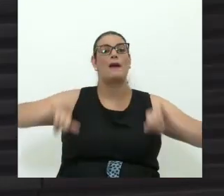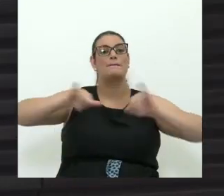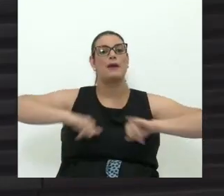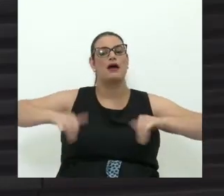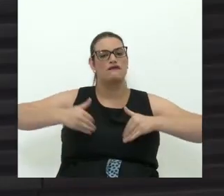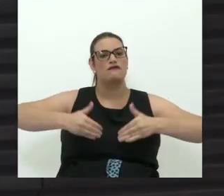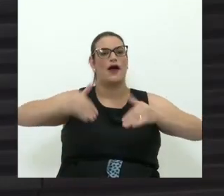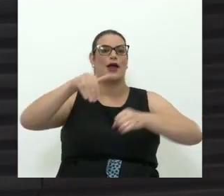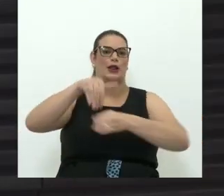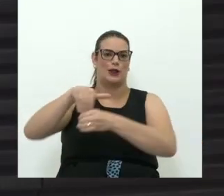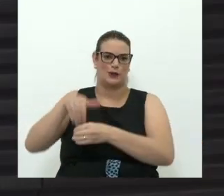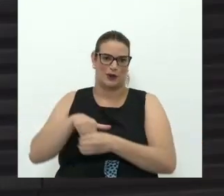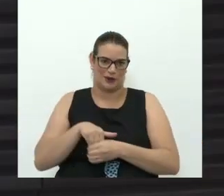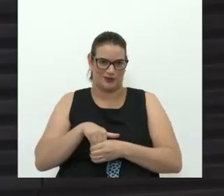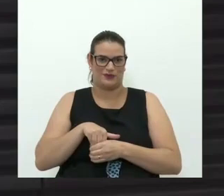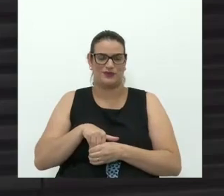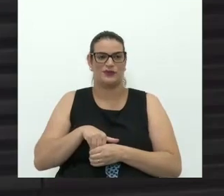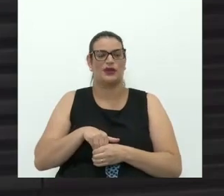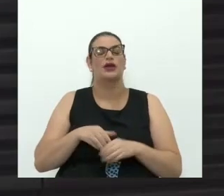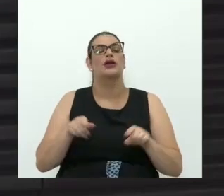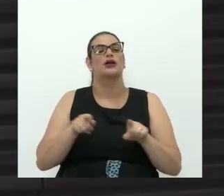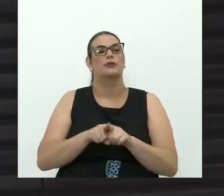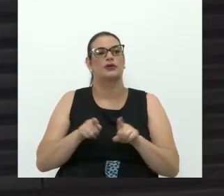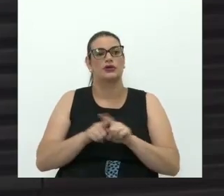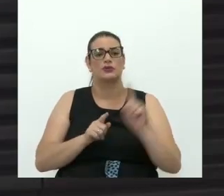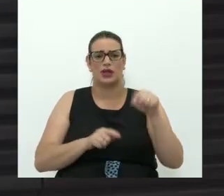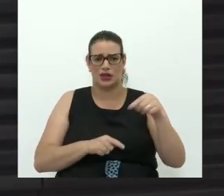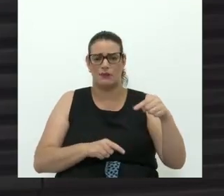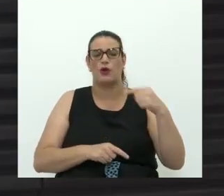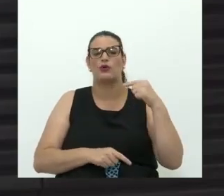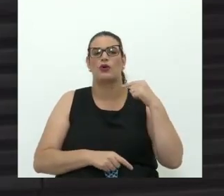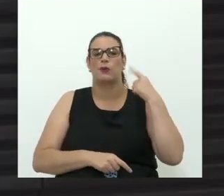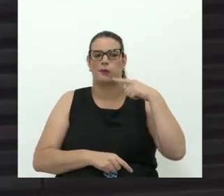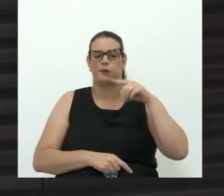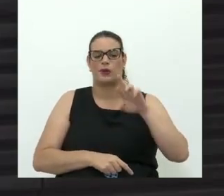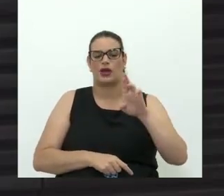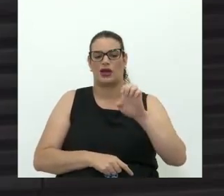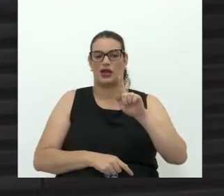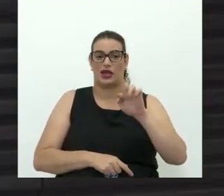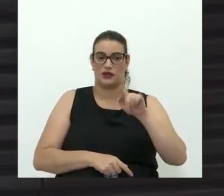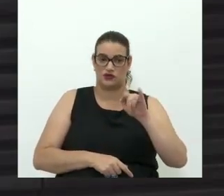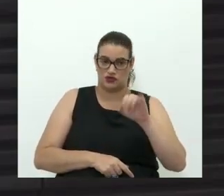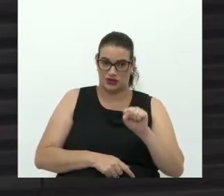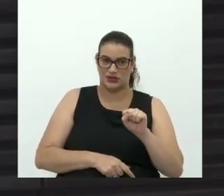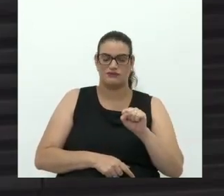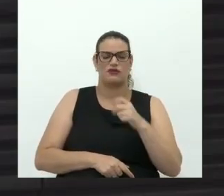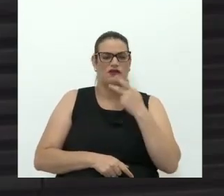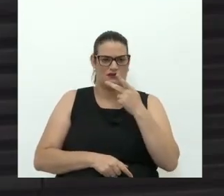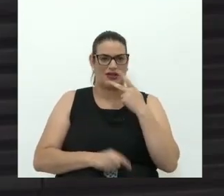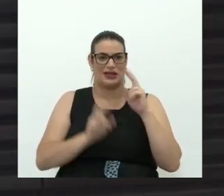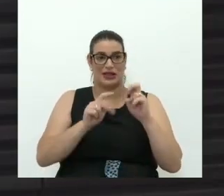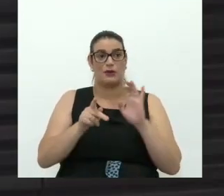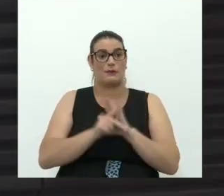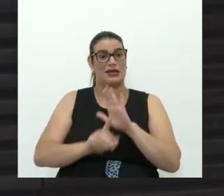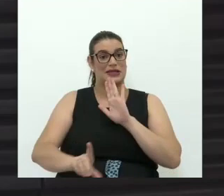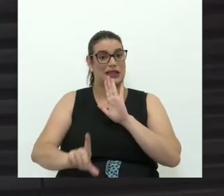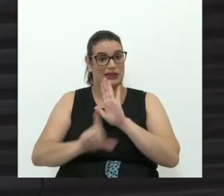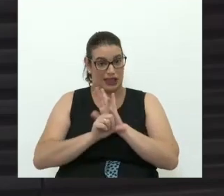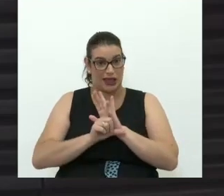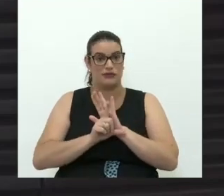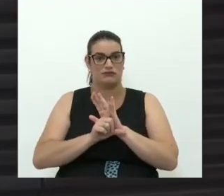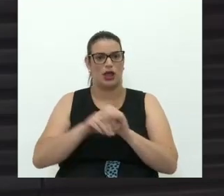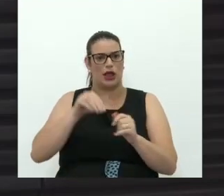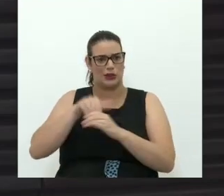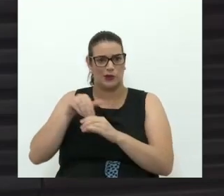eleitorais Provavelmente o Dr hes vai falar sobre isso mas a legislação eleitoral no que se refere à propaganda por exemplo